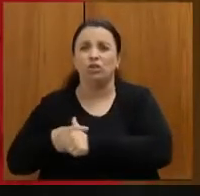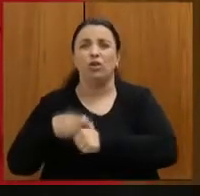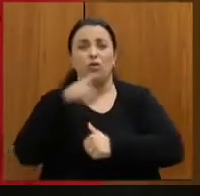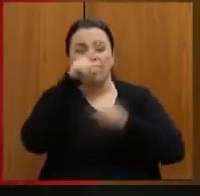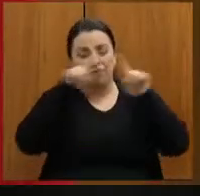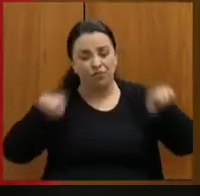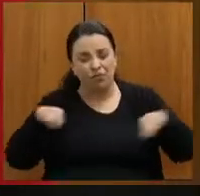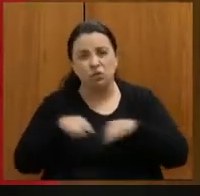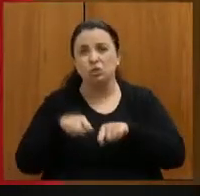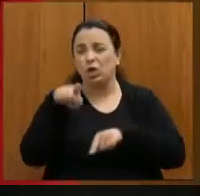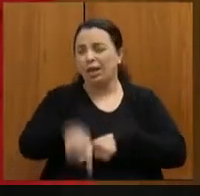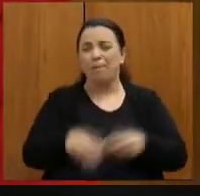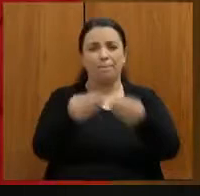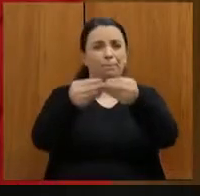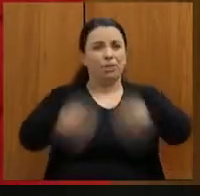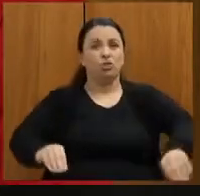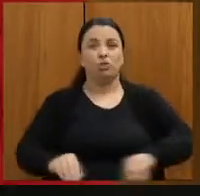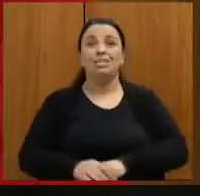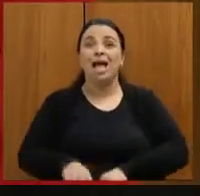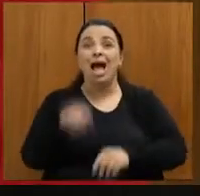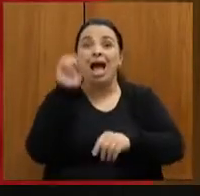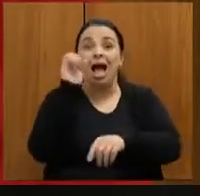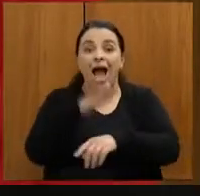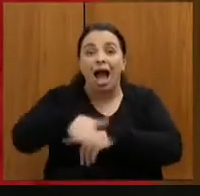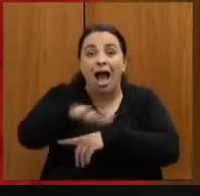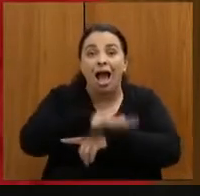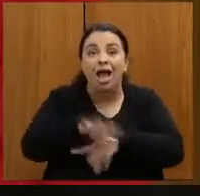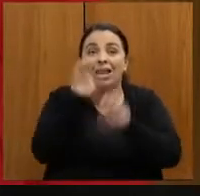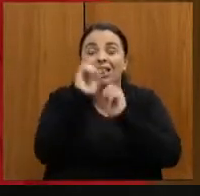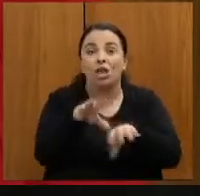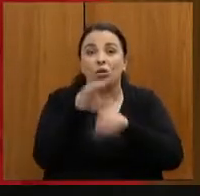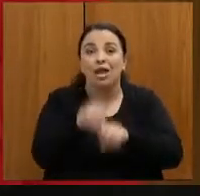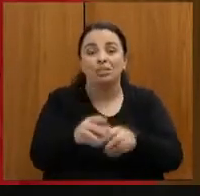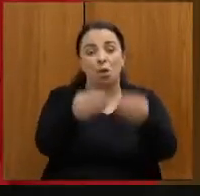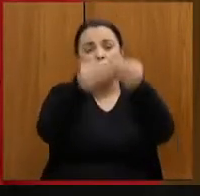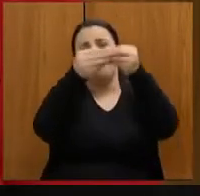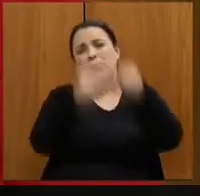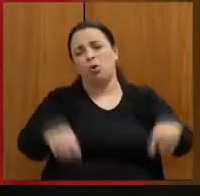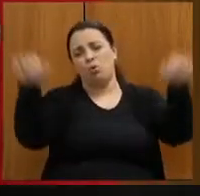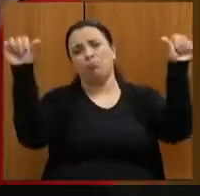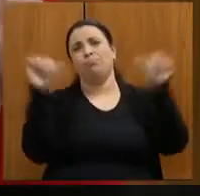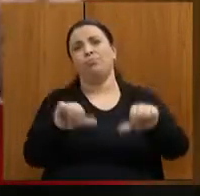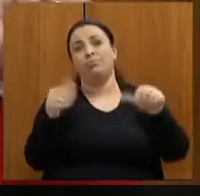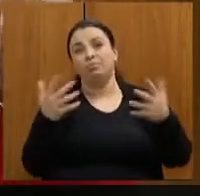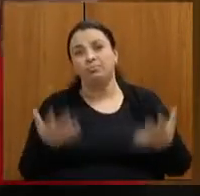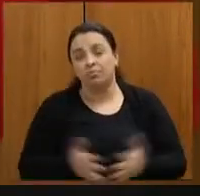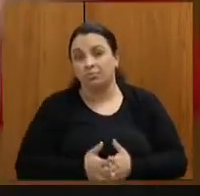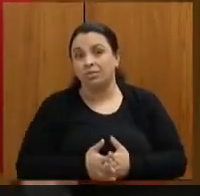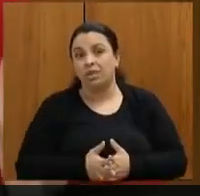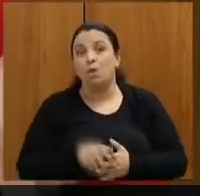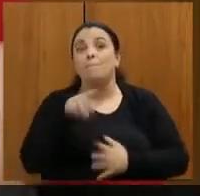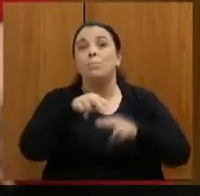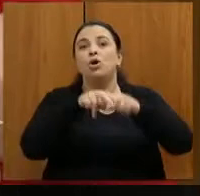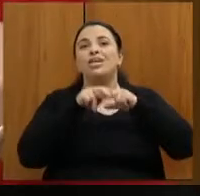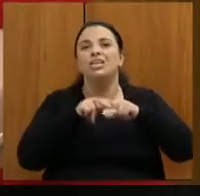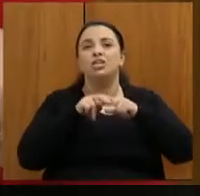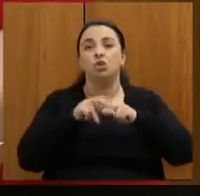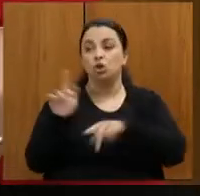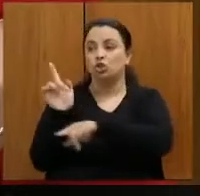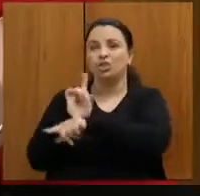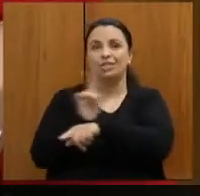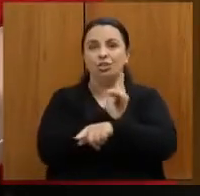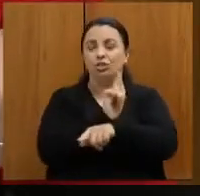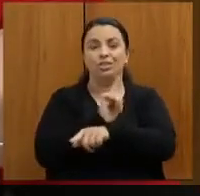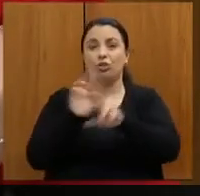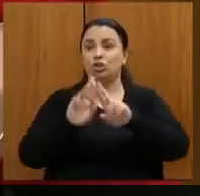públicos rebentou com educação porque o subsídio foi do choque de gestão choque de gestão que compõem o governo